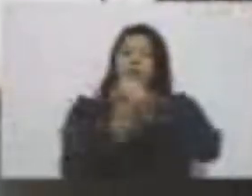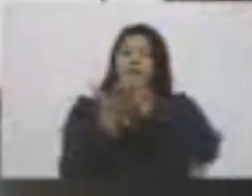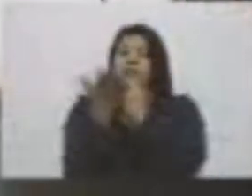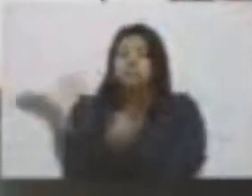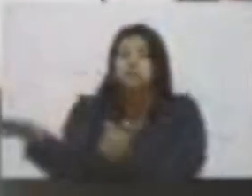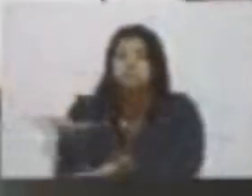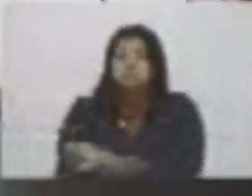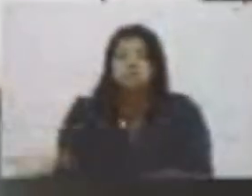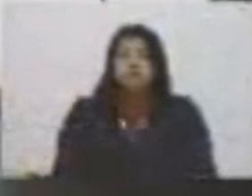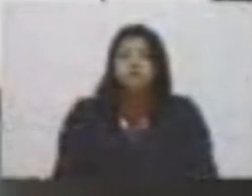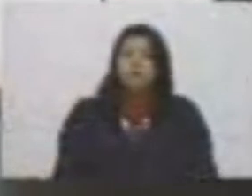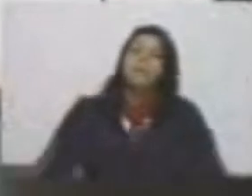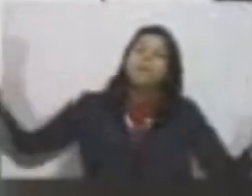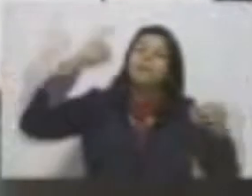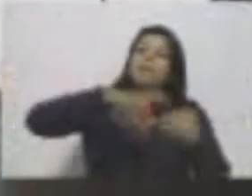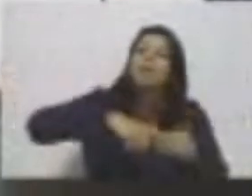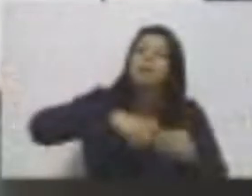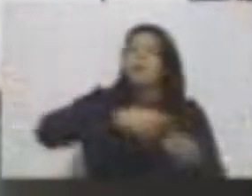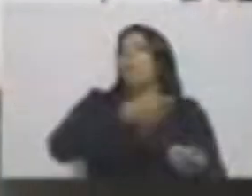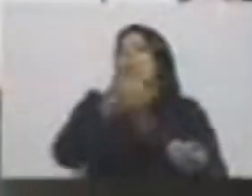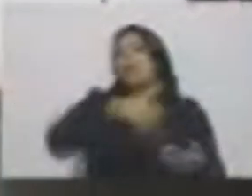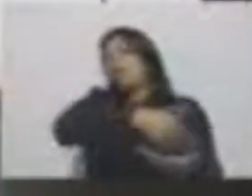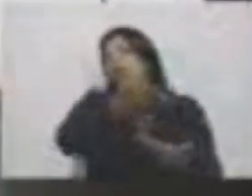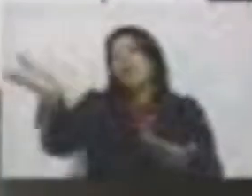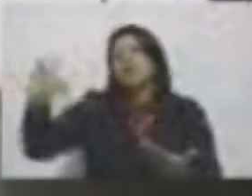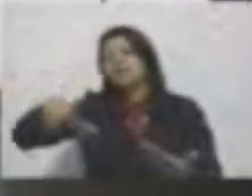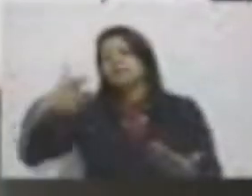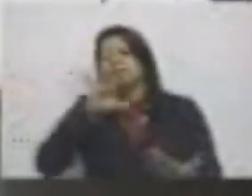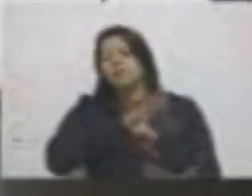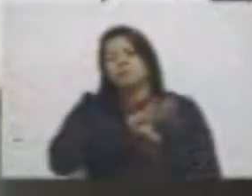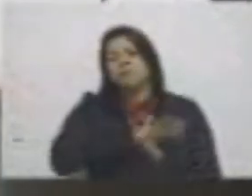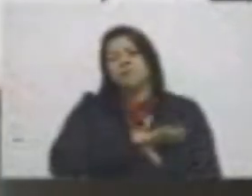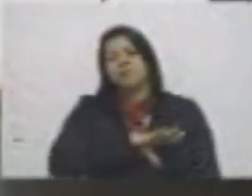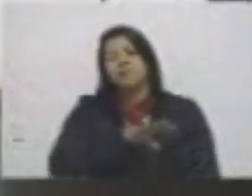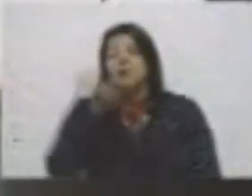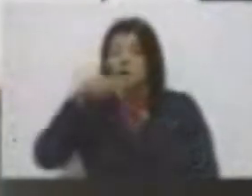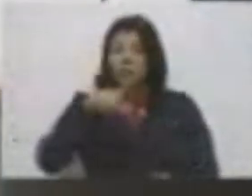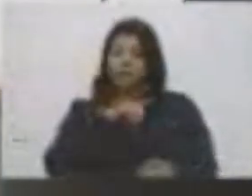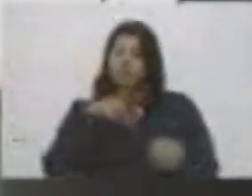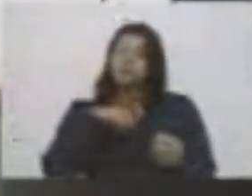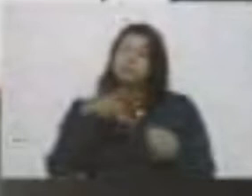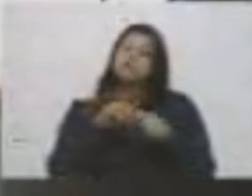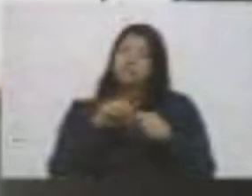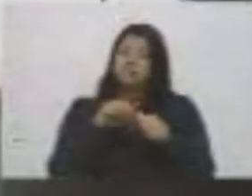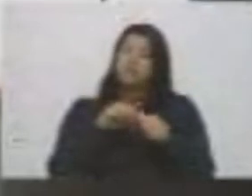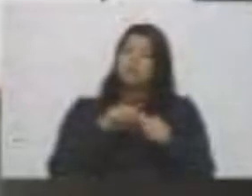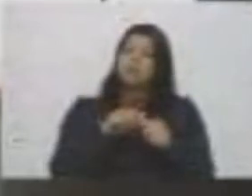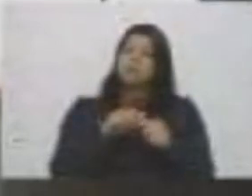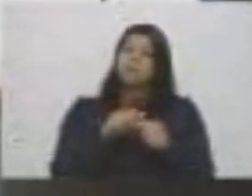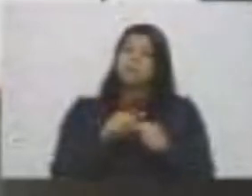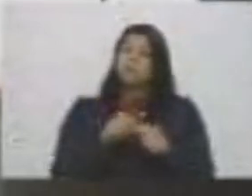veio, foi para a cidade. E aqui nós fizemos financiamento. Nós temos sim que nos